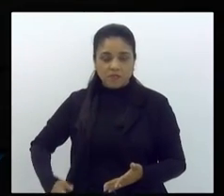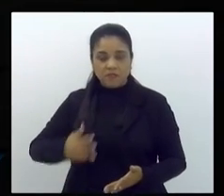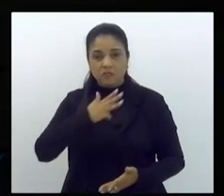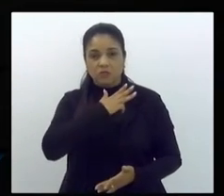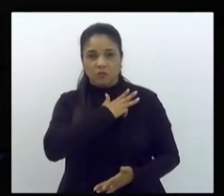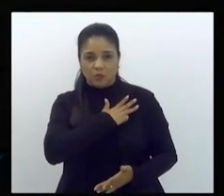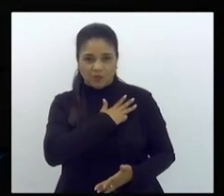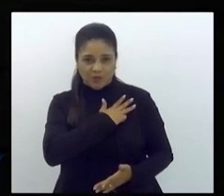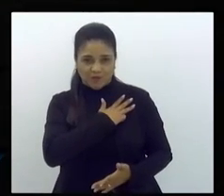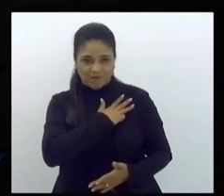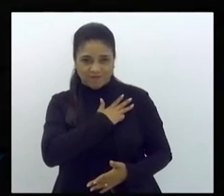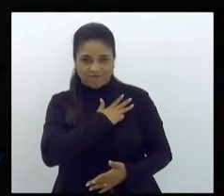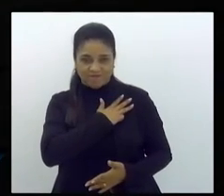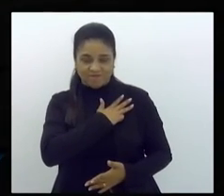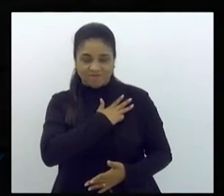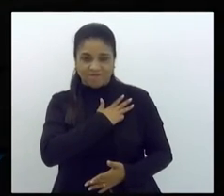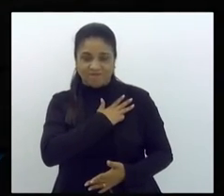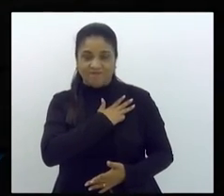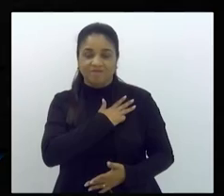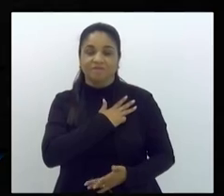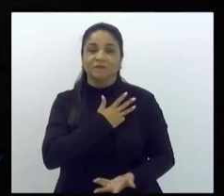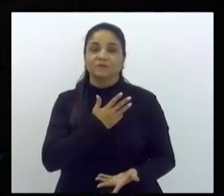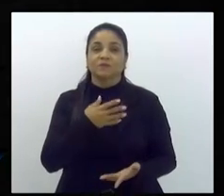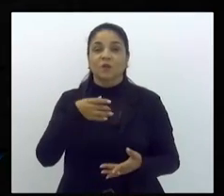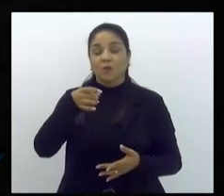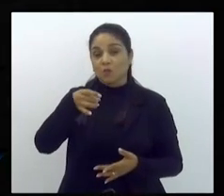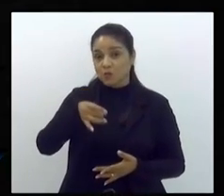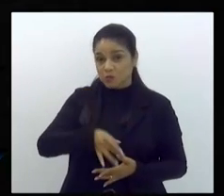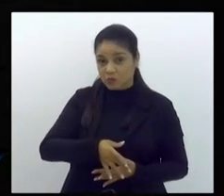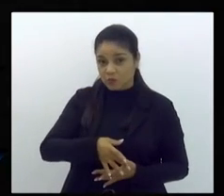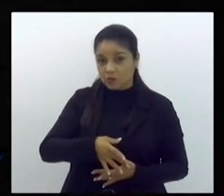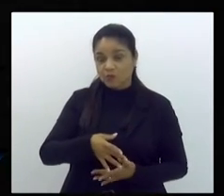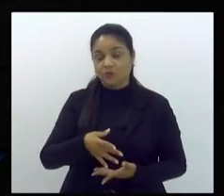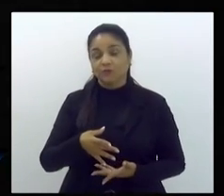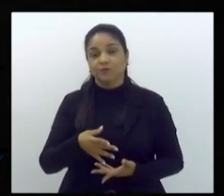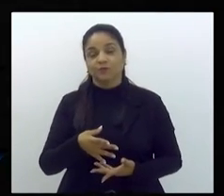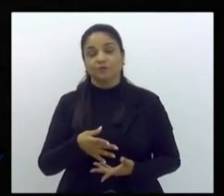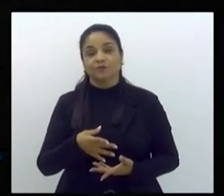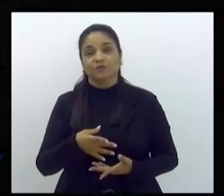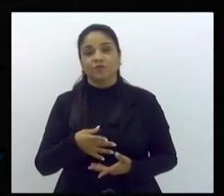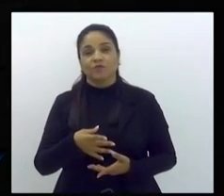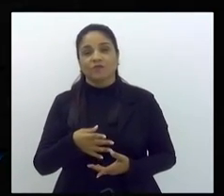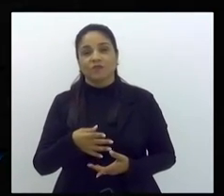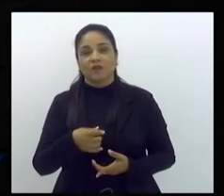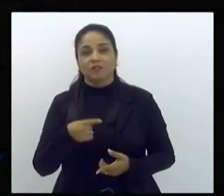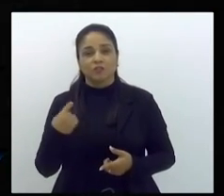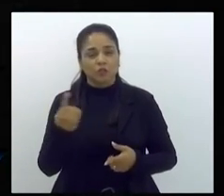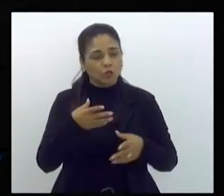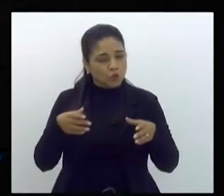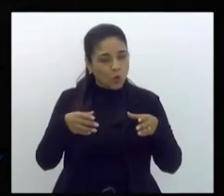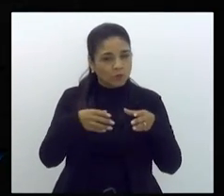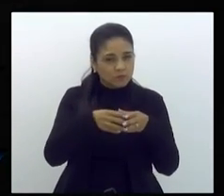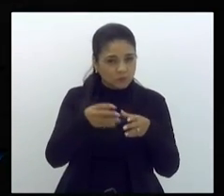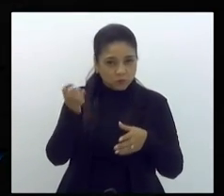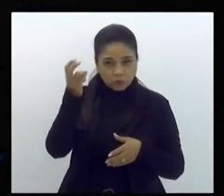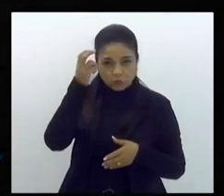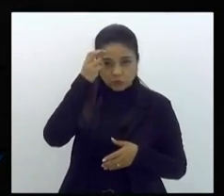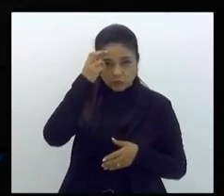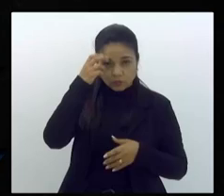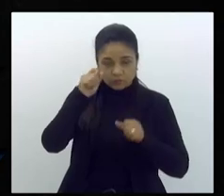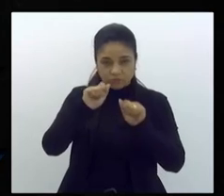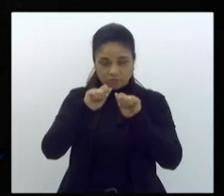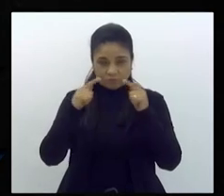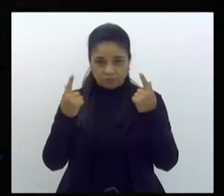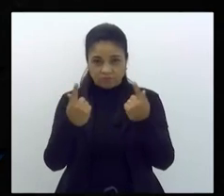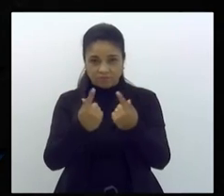Lula por último não menos importante nós a partir da comissão de cultura da Assembleia